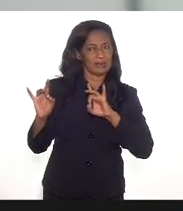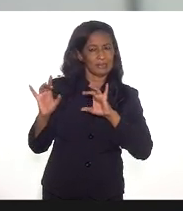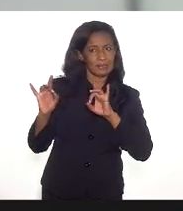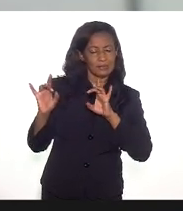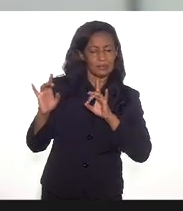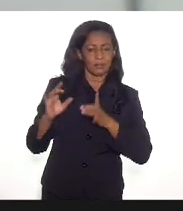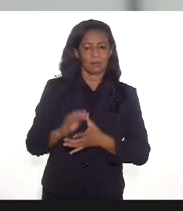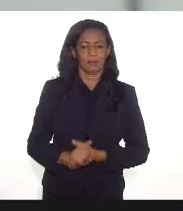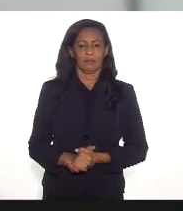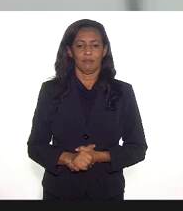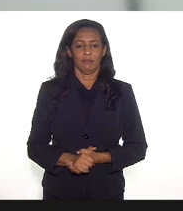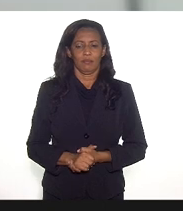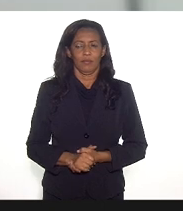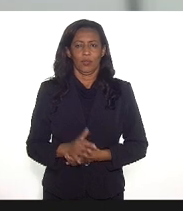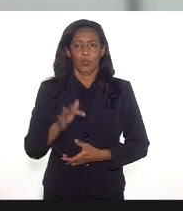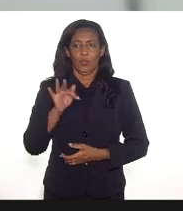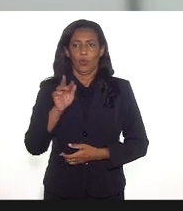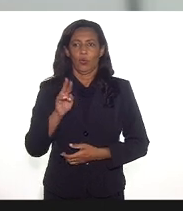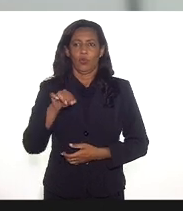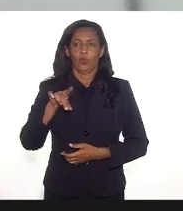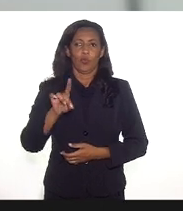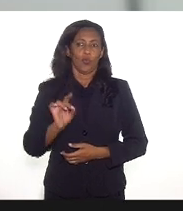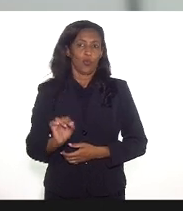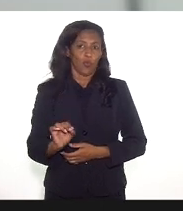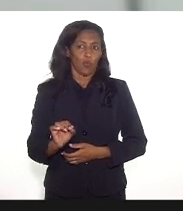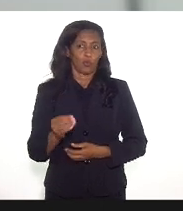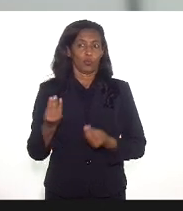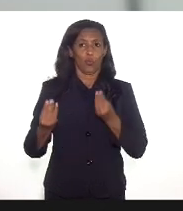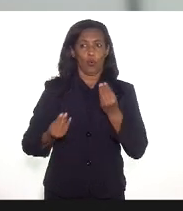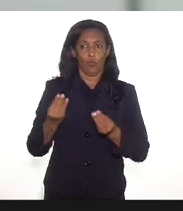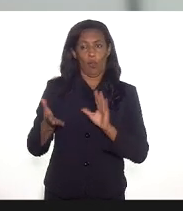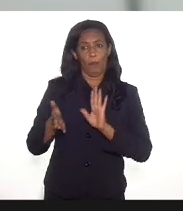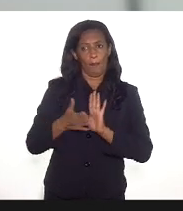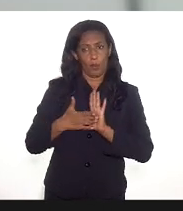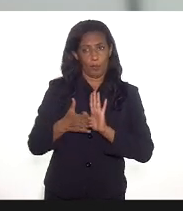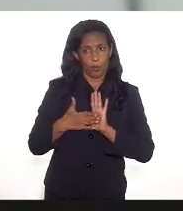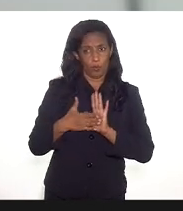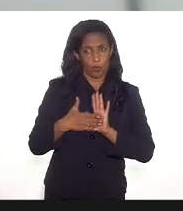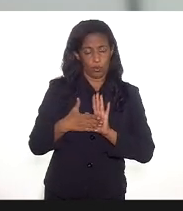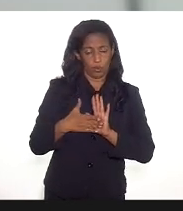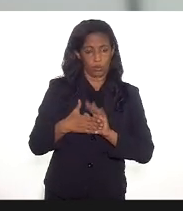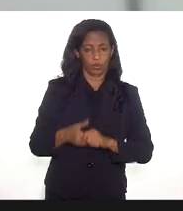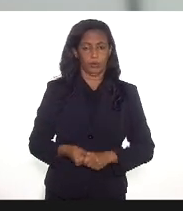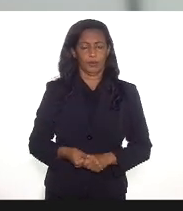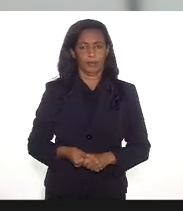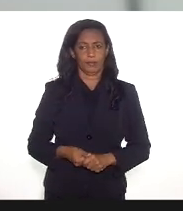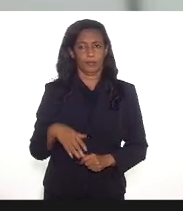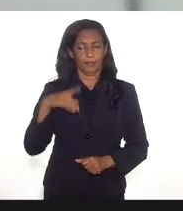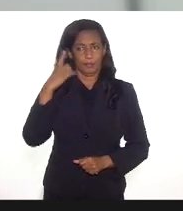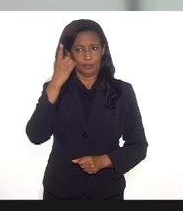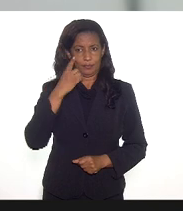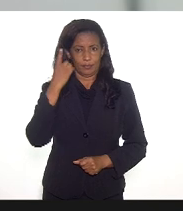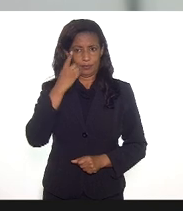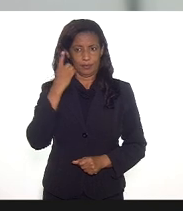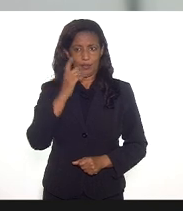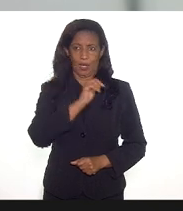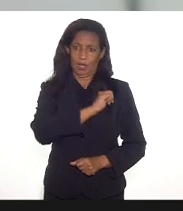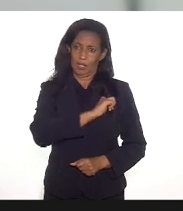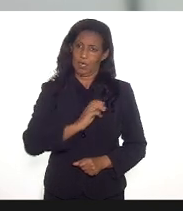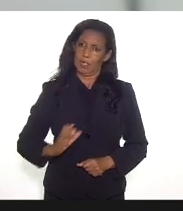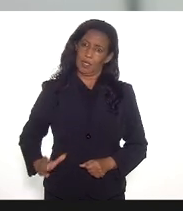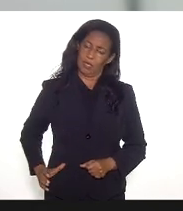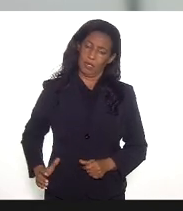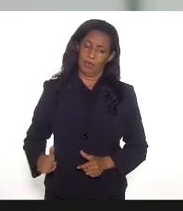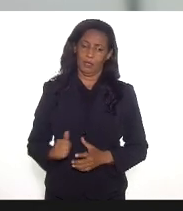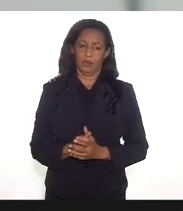exclusivamente o fundo conforme nos propôs o deputado André